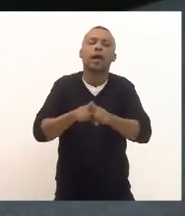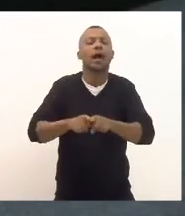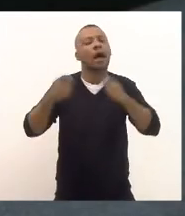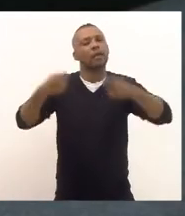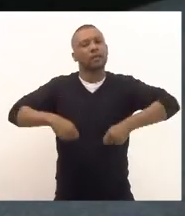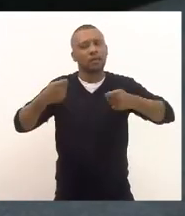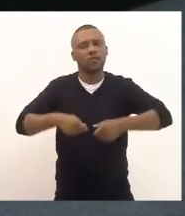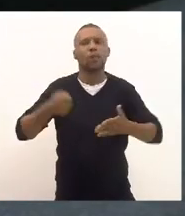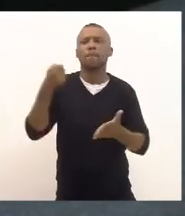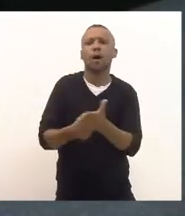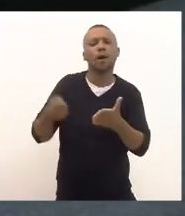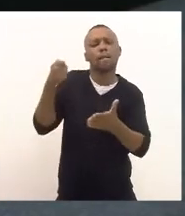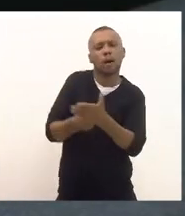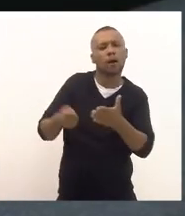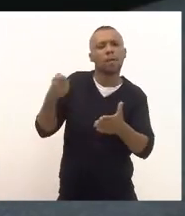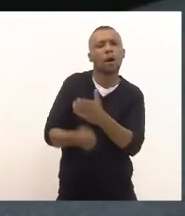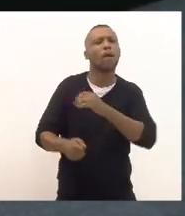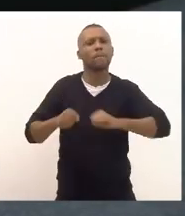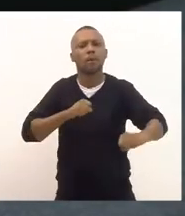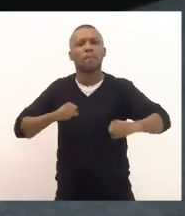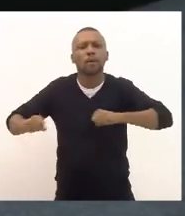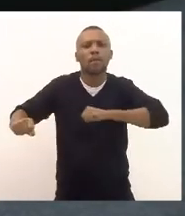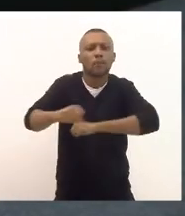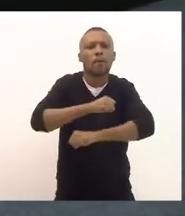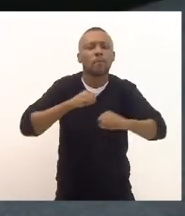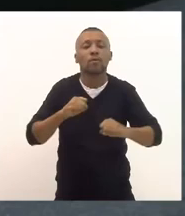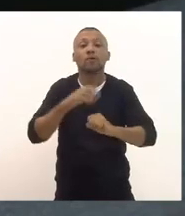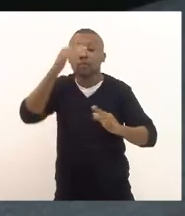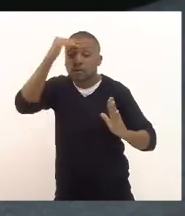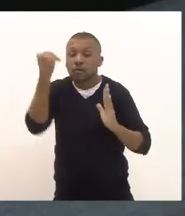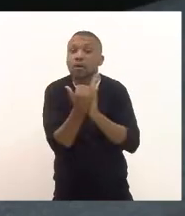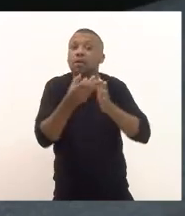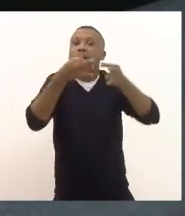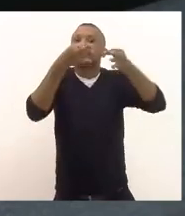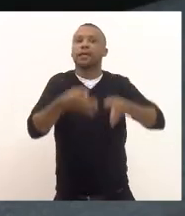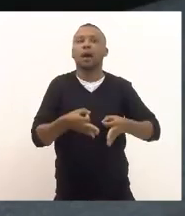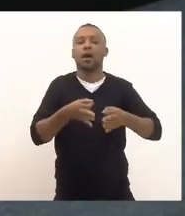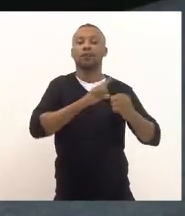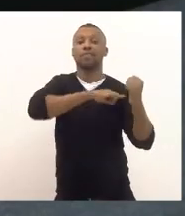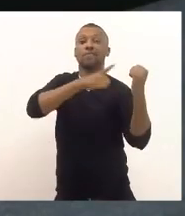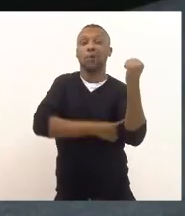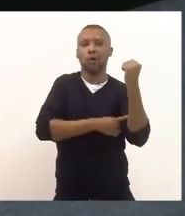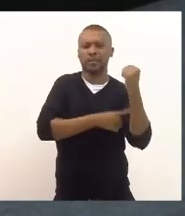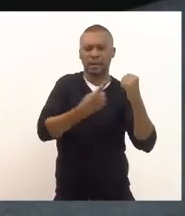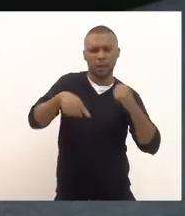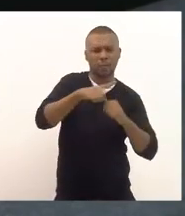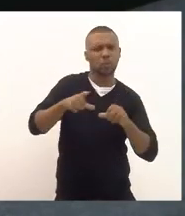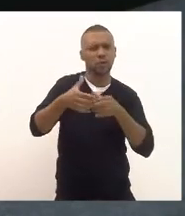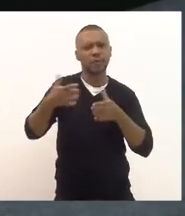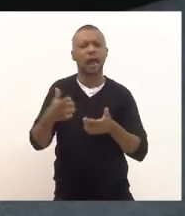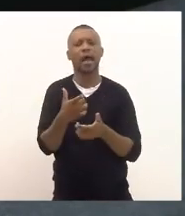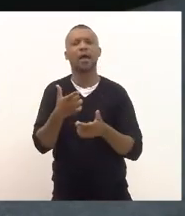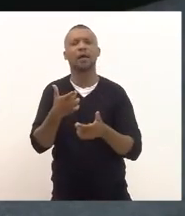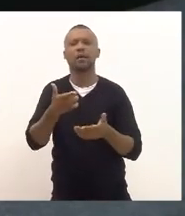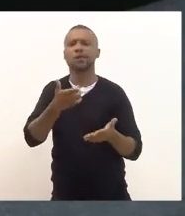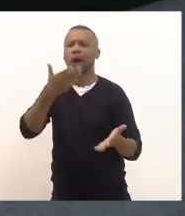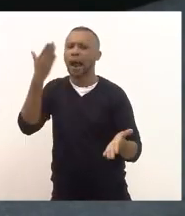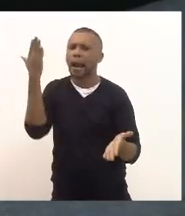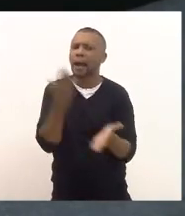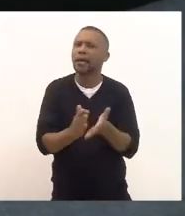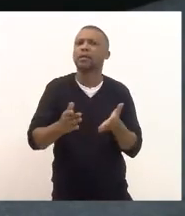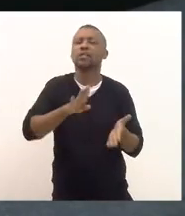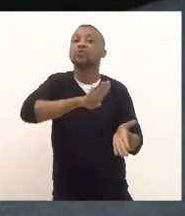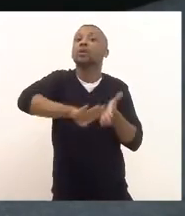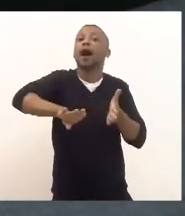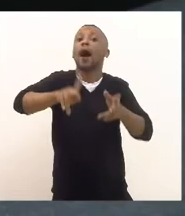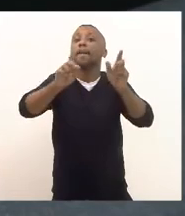Cindy combater com a devida força àqueles que querem tirar a paz do nosso estado